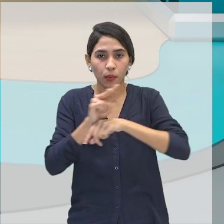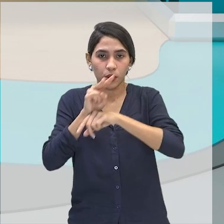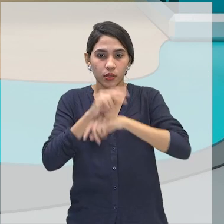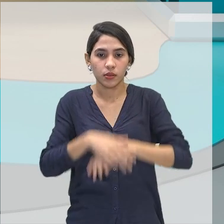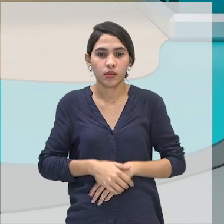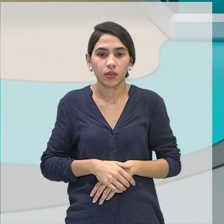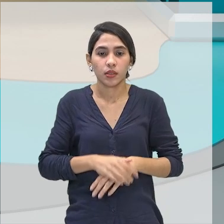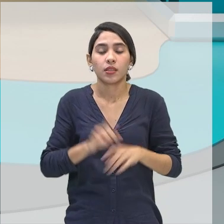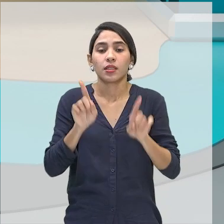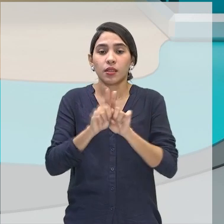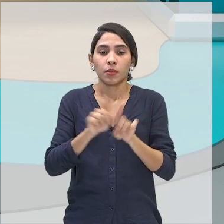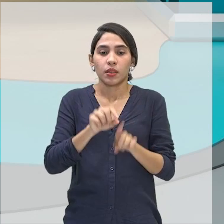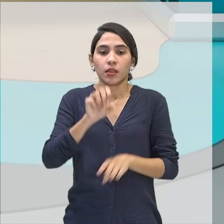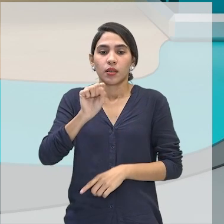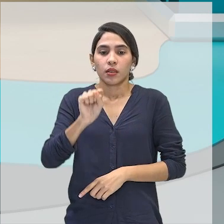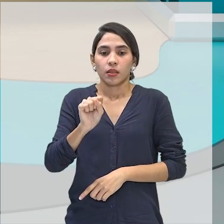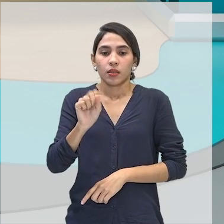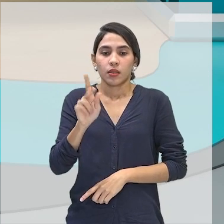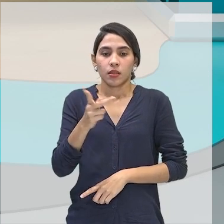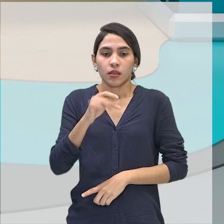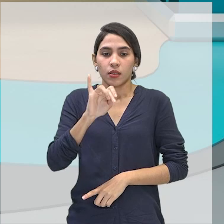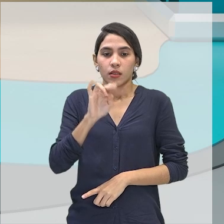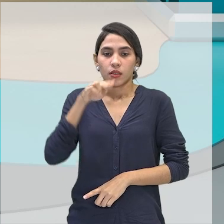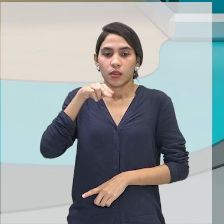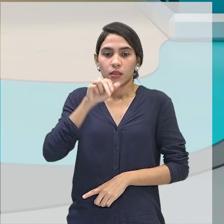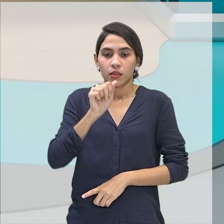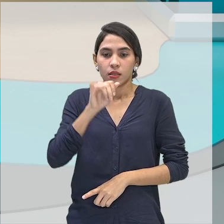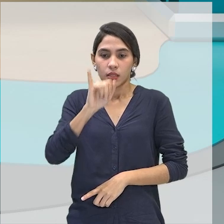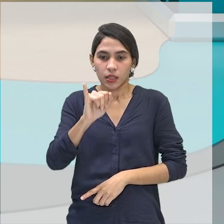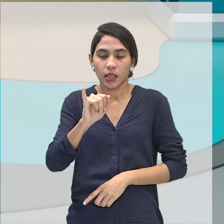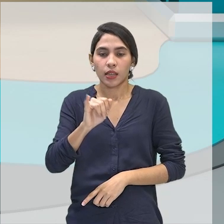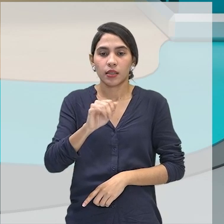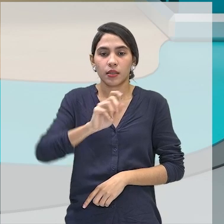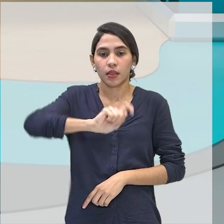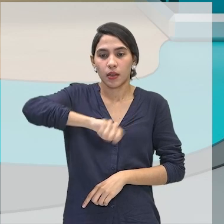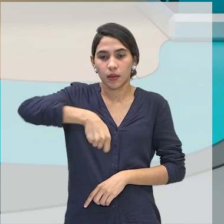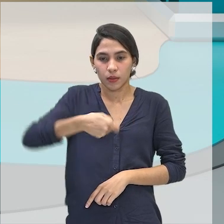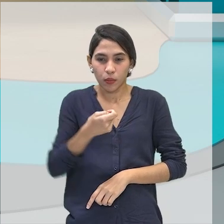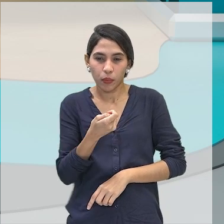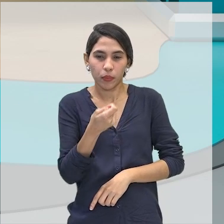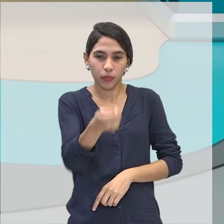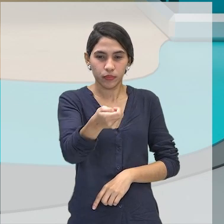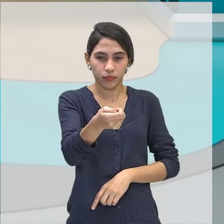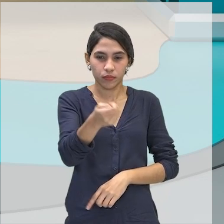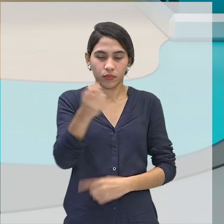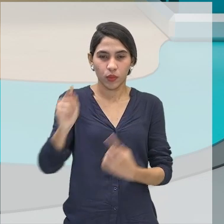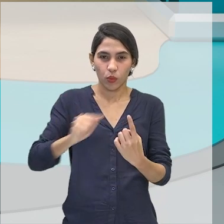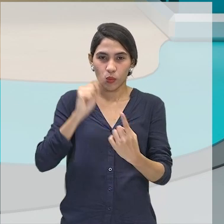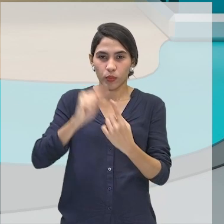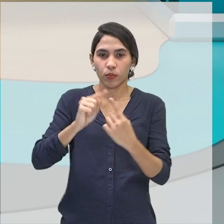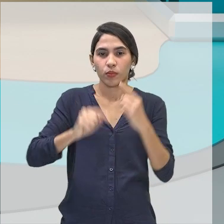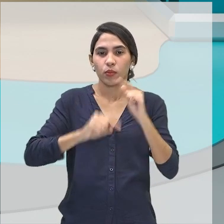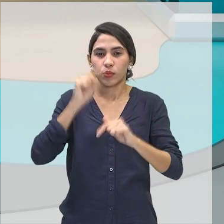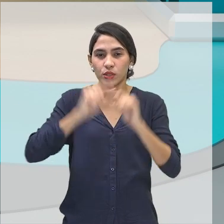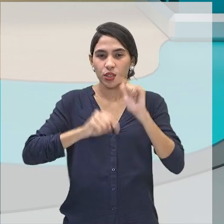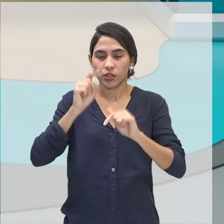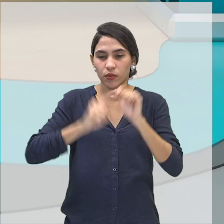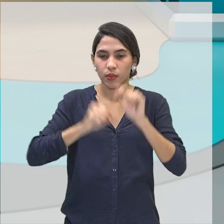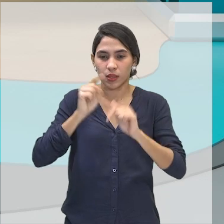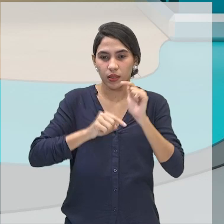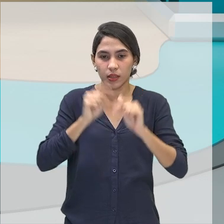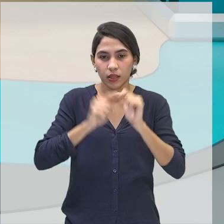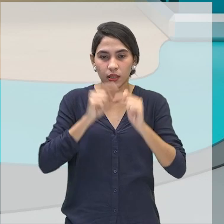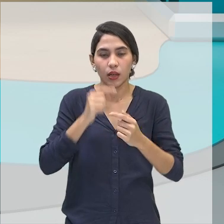a shinai, que é a nossa, como que eu posso dizer, o nosso objeto, né, efetivo